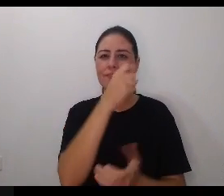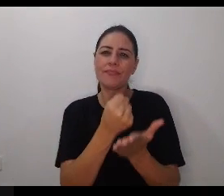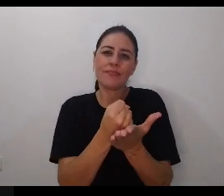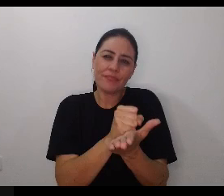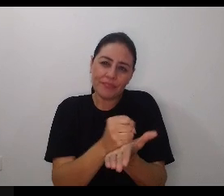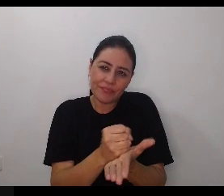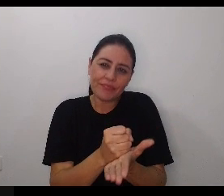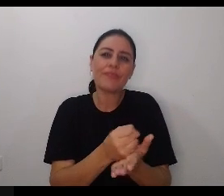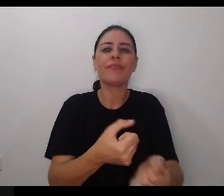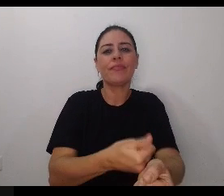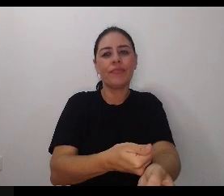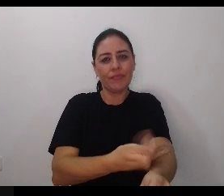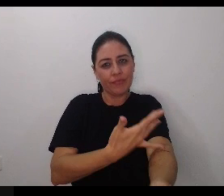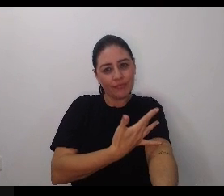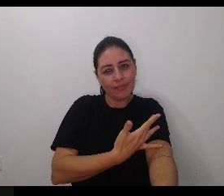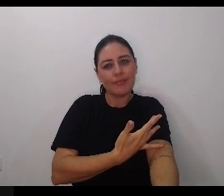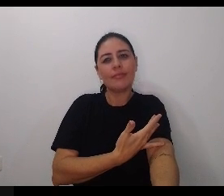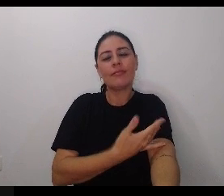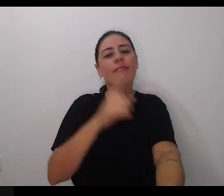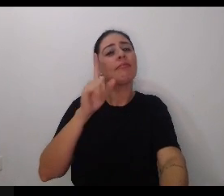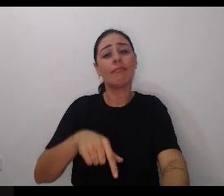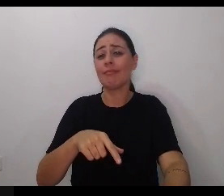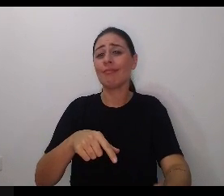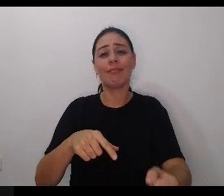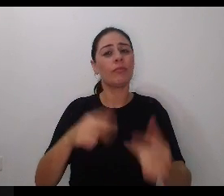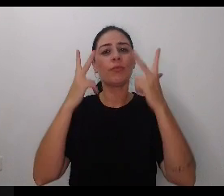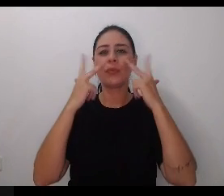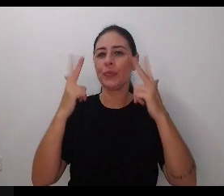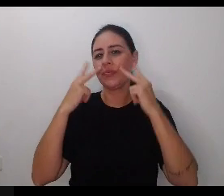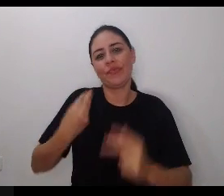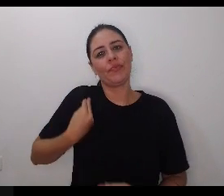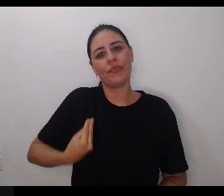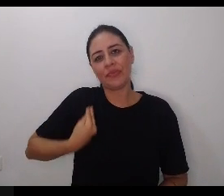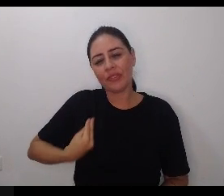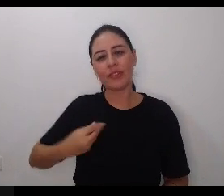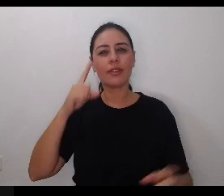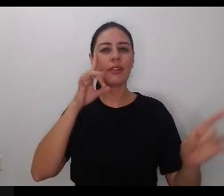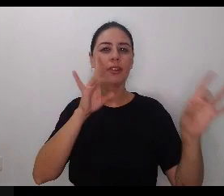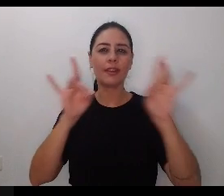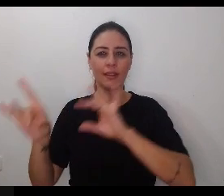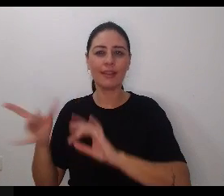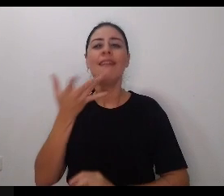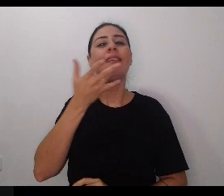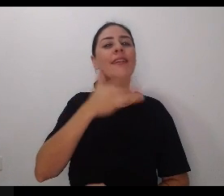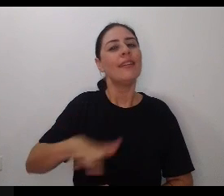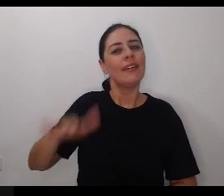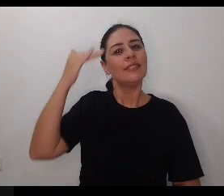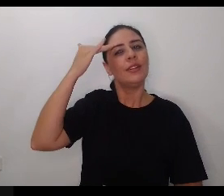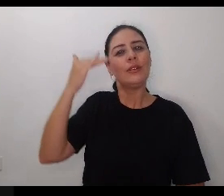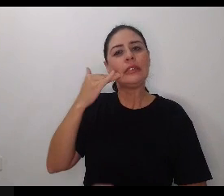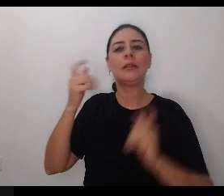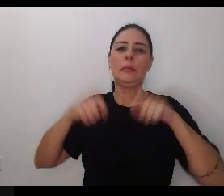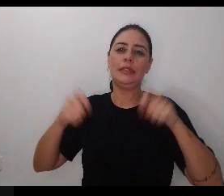dificuldade de controlar algumas manifestações das emoções, né, ela é muito mais presente. Então, criança